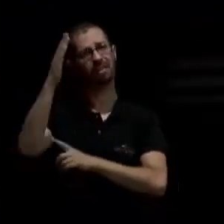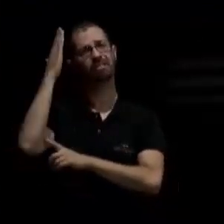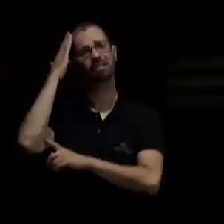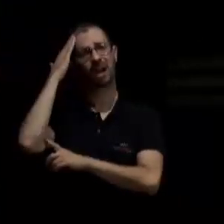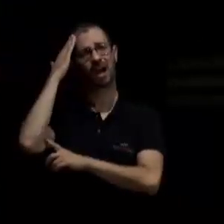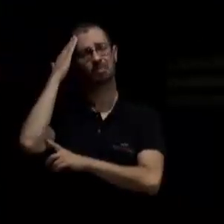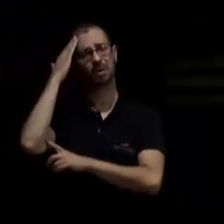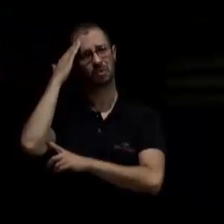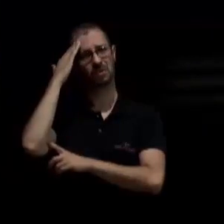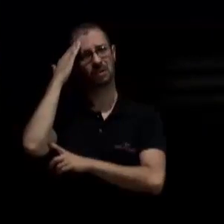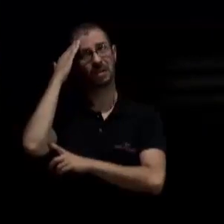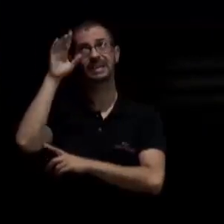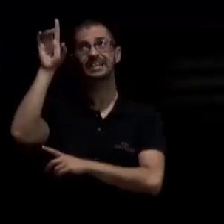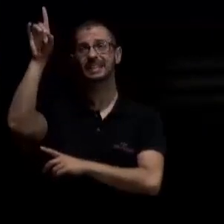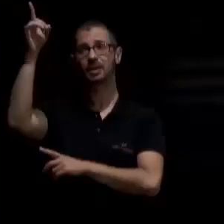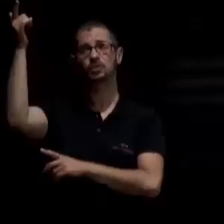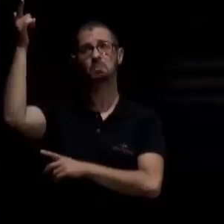que tu me enviaste.